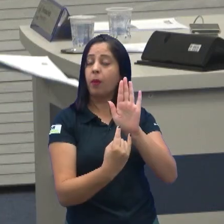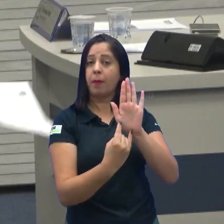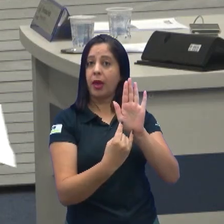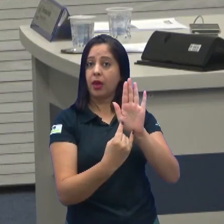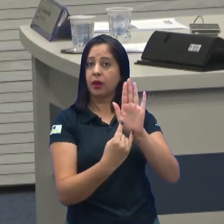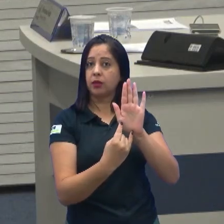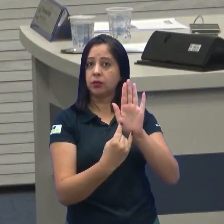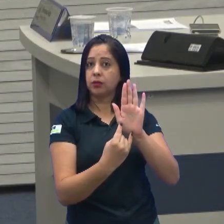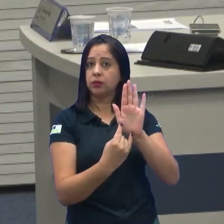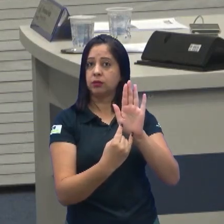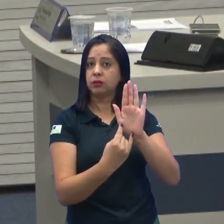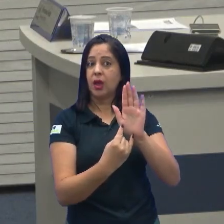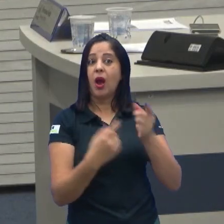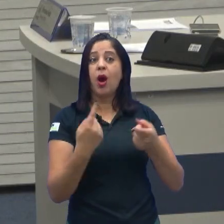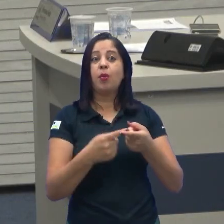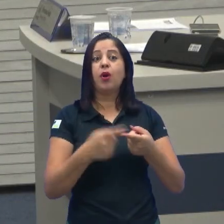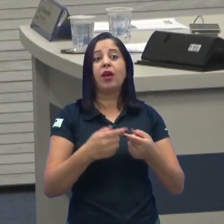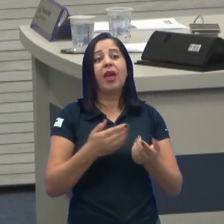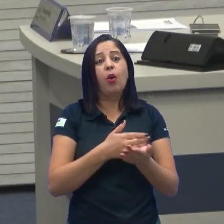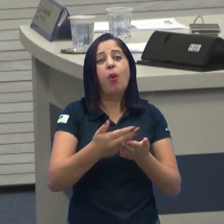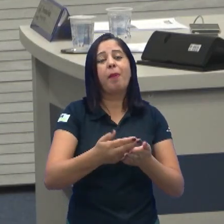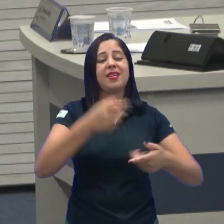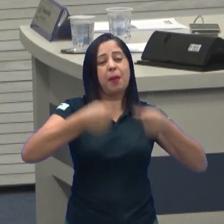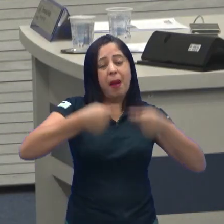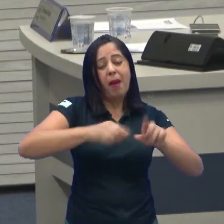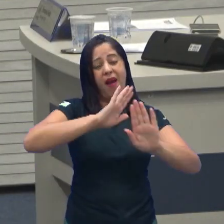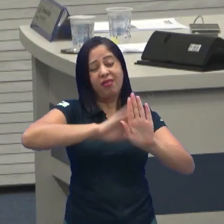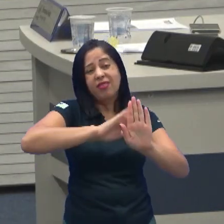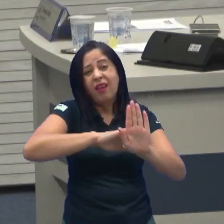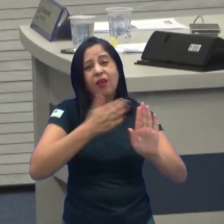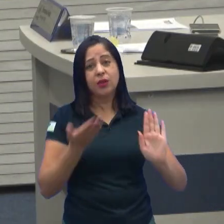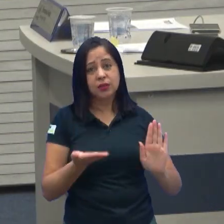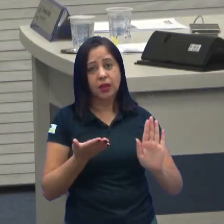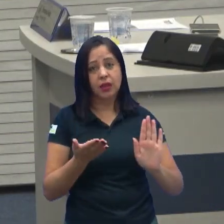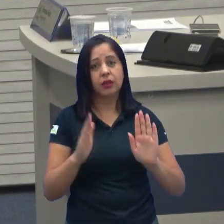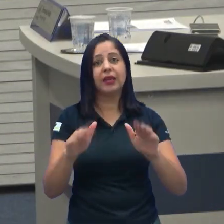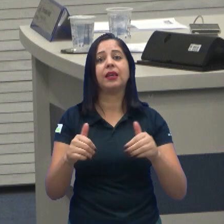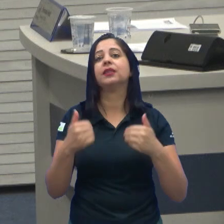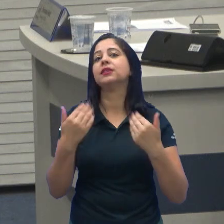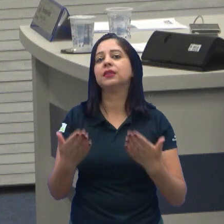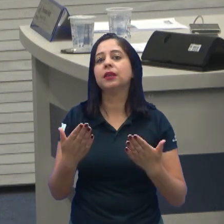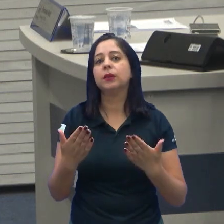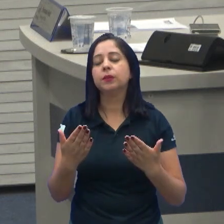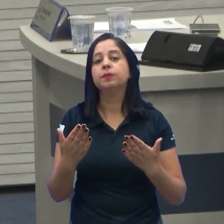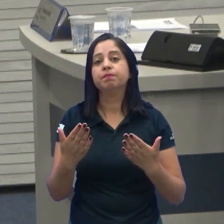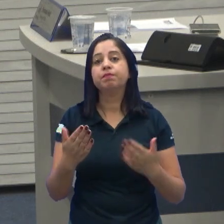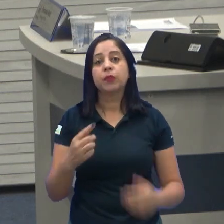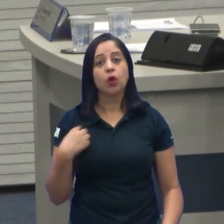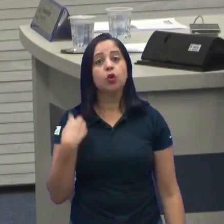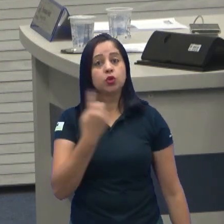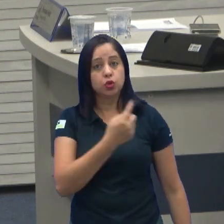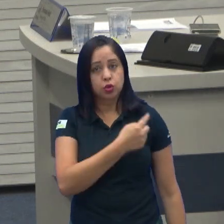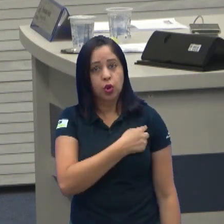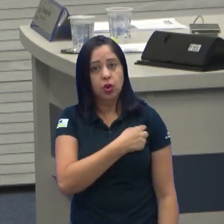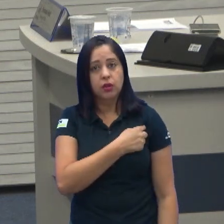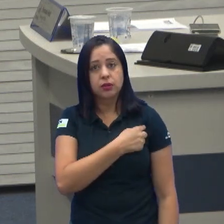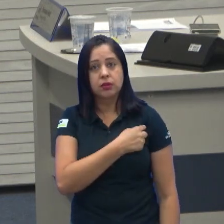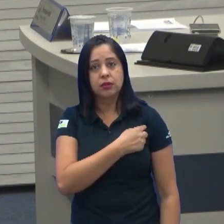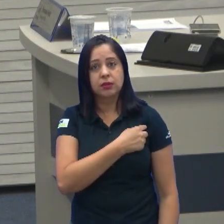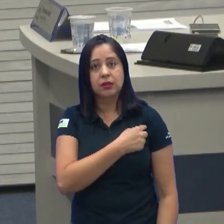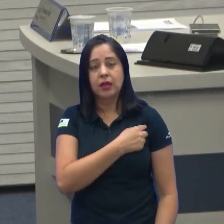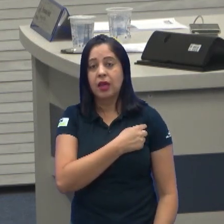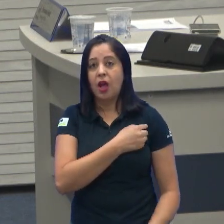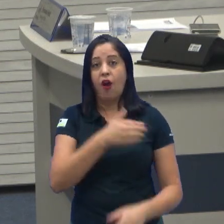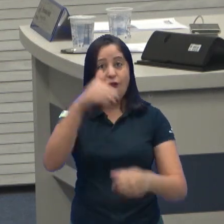entrar nessa questão ideológica novamente. Então, só para deixar registrado, nós acabamos com a questão das